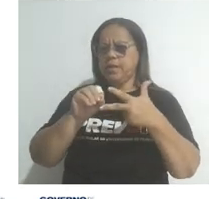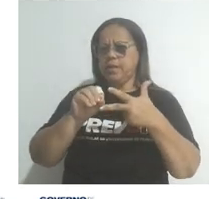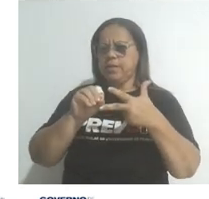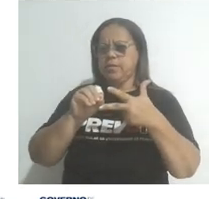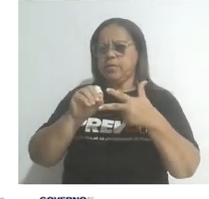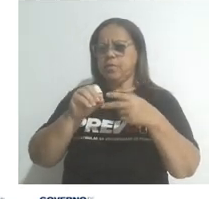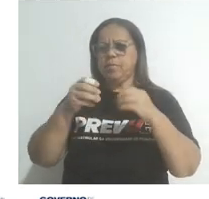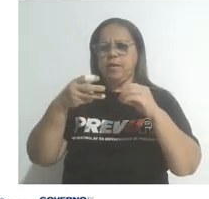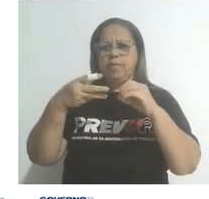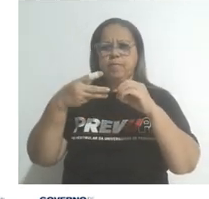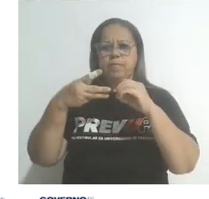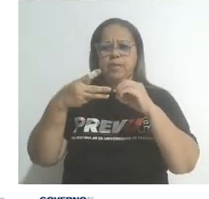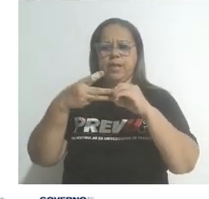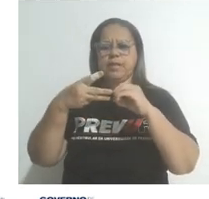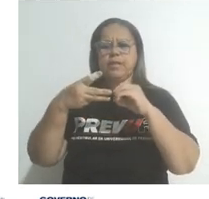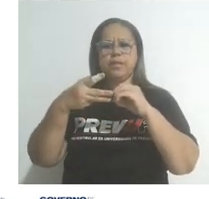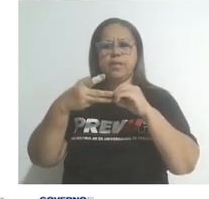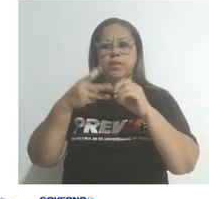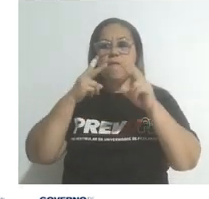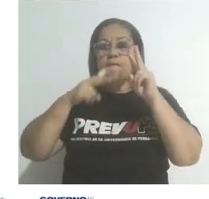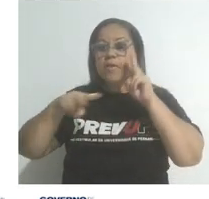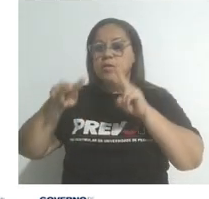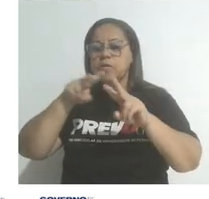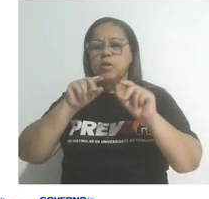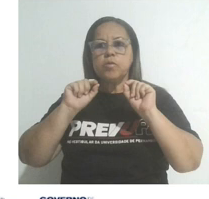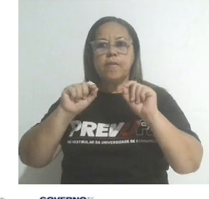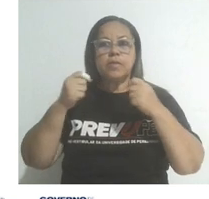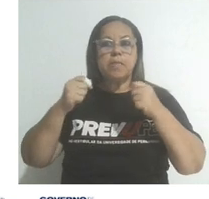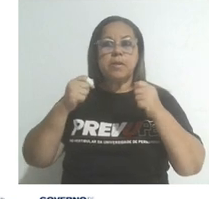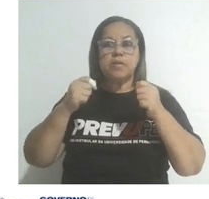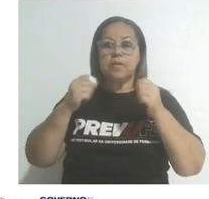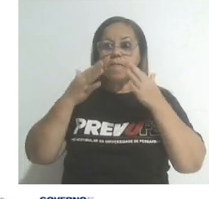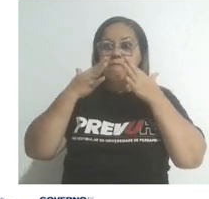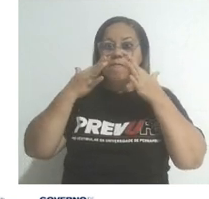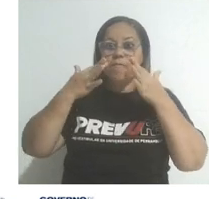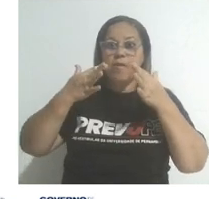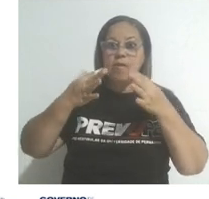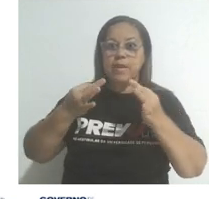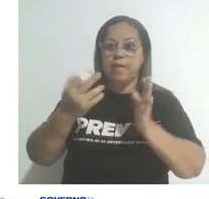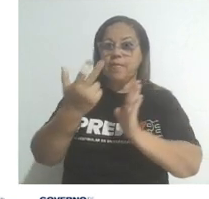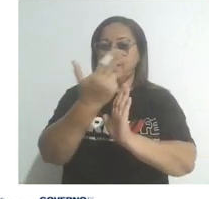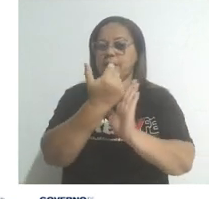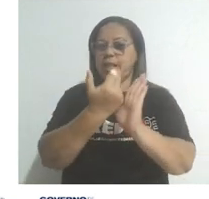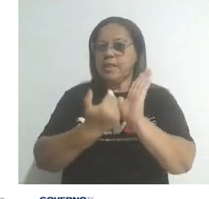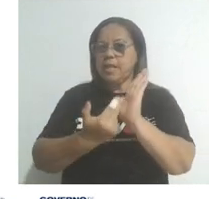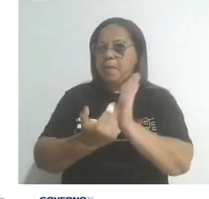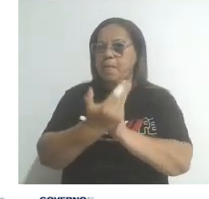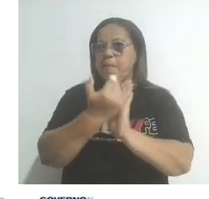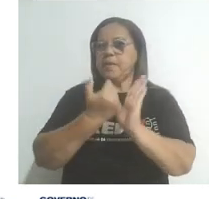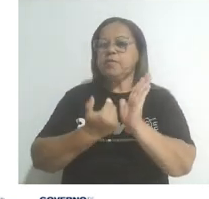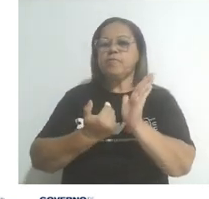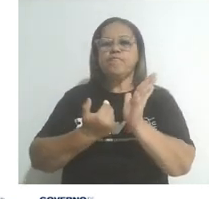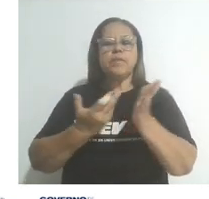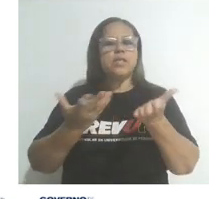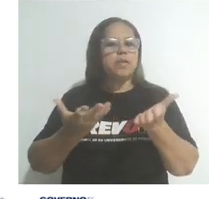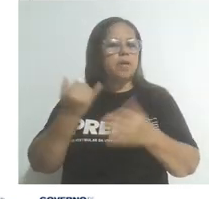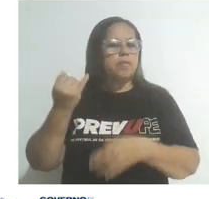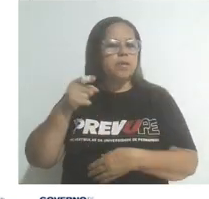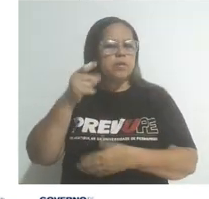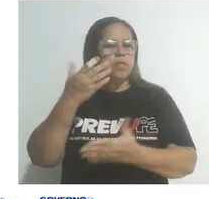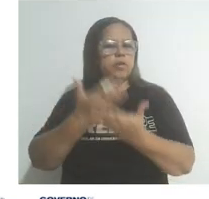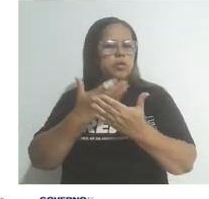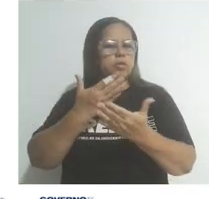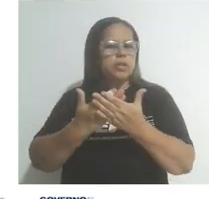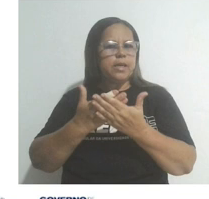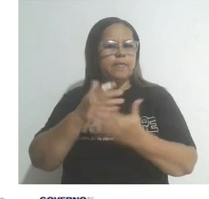visuais, né? O que isso quer dizer, Joia? Quer dizer, pessoal, que vocês precisam ficar atentos às imagens. Então, é interessante, pessoal, quando for